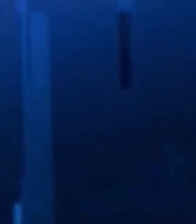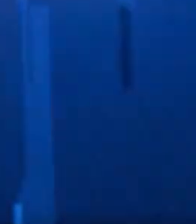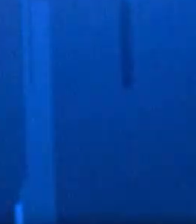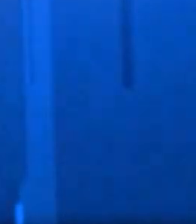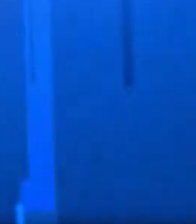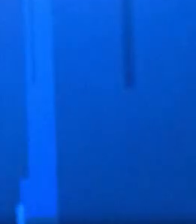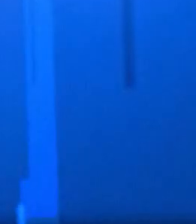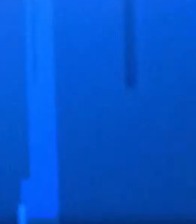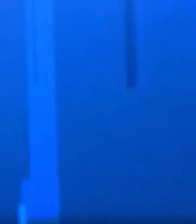das principais escolas da cidade. No dia das eleições, muitos aproveitaram a movimentação para vender os mais